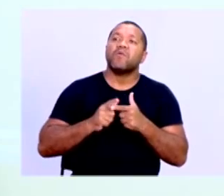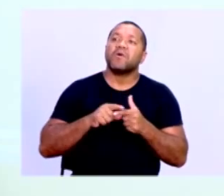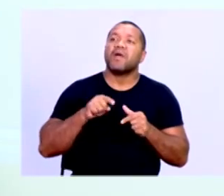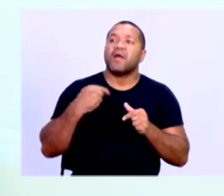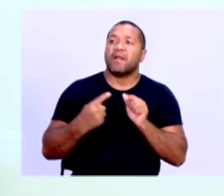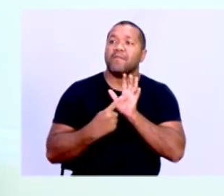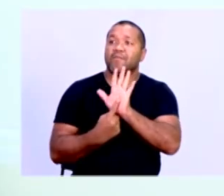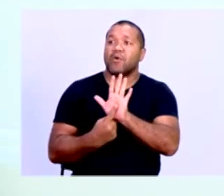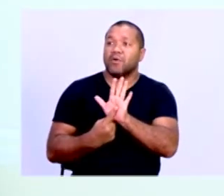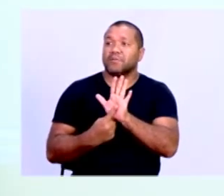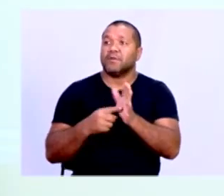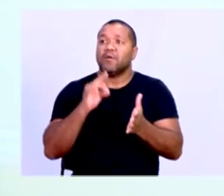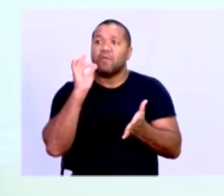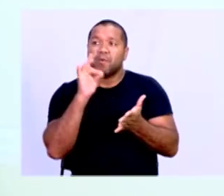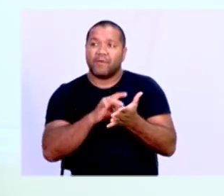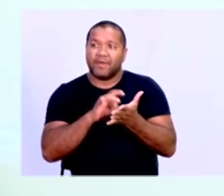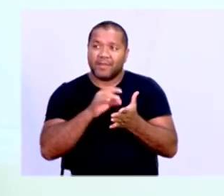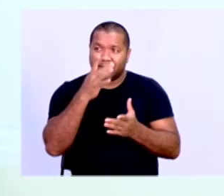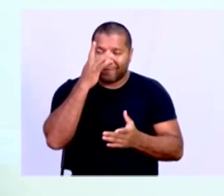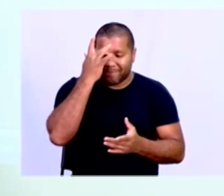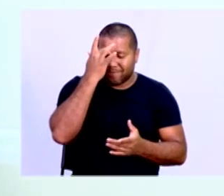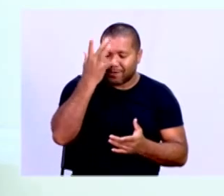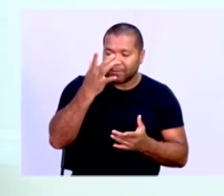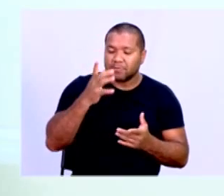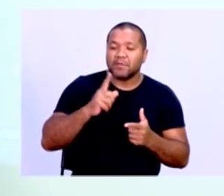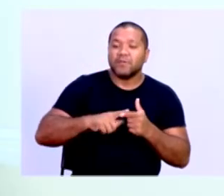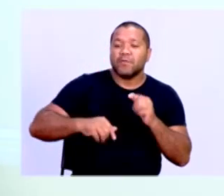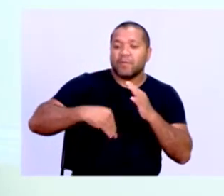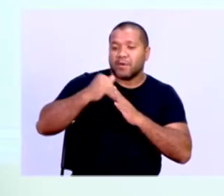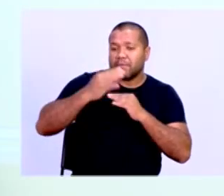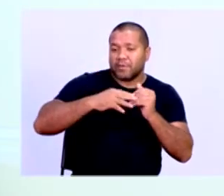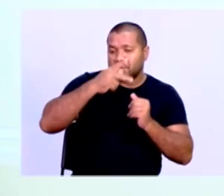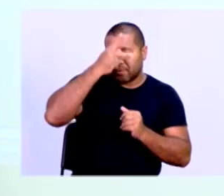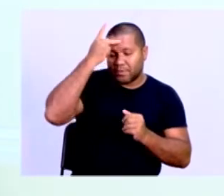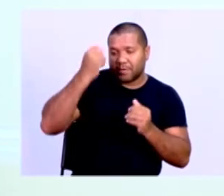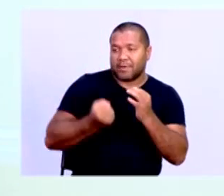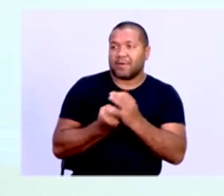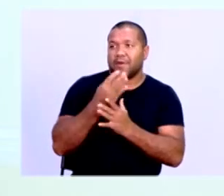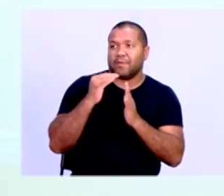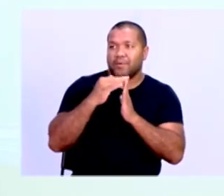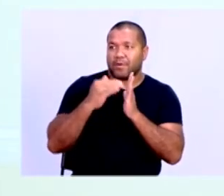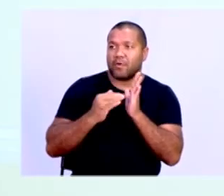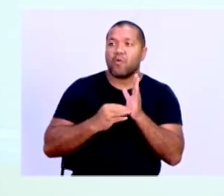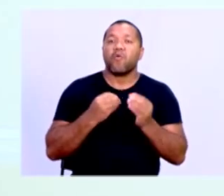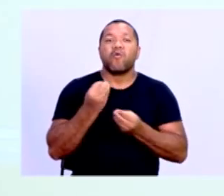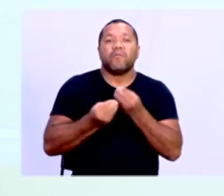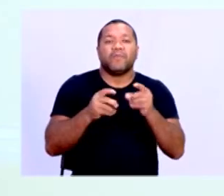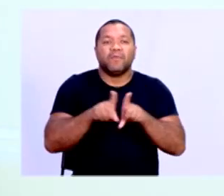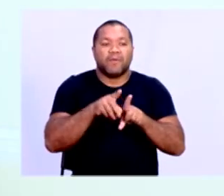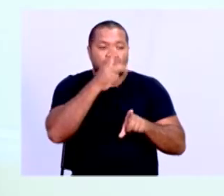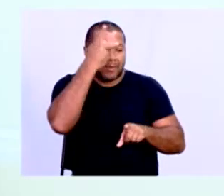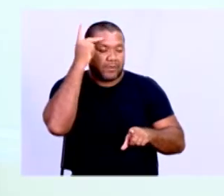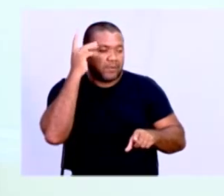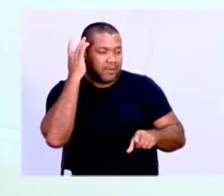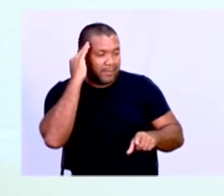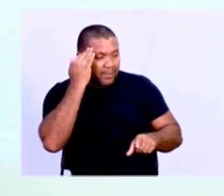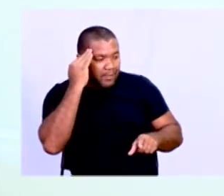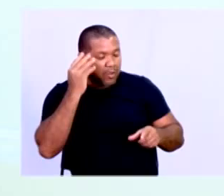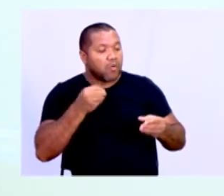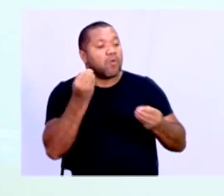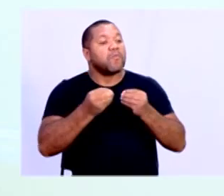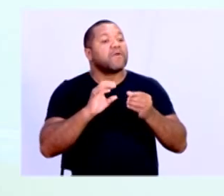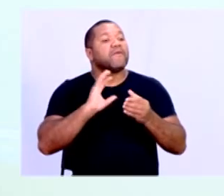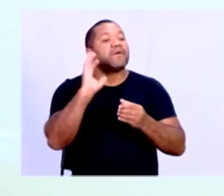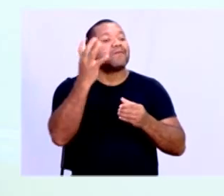realidade muito mais fácil, tanto para o desenvolvedor quanto para o cliente entender como vai funcionar o sistema dele. Então,